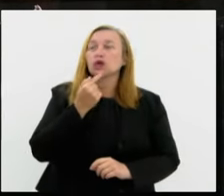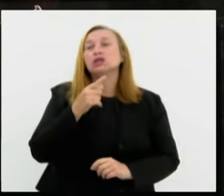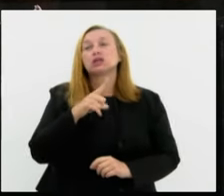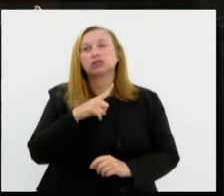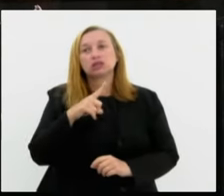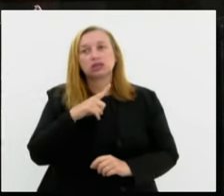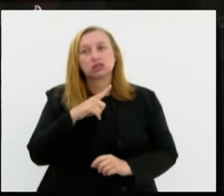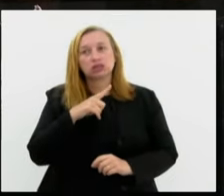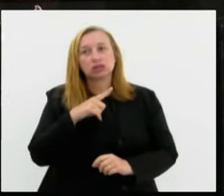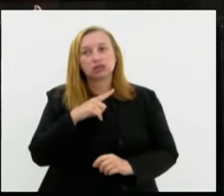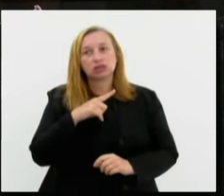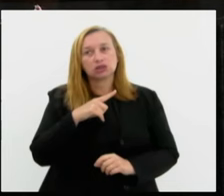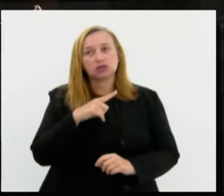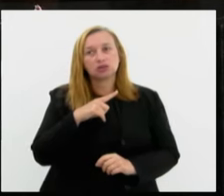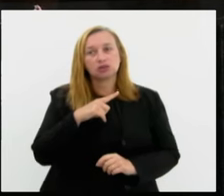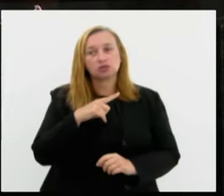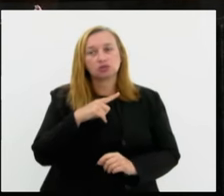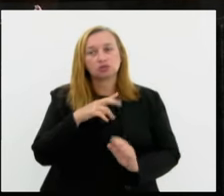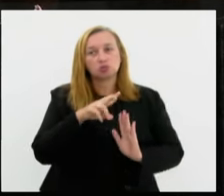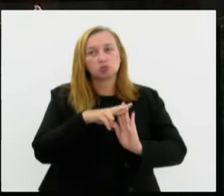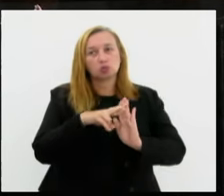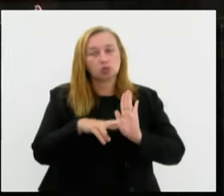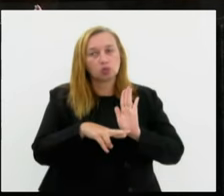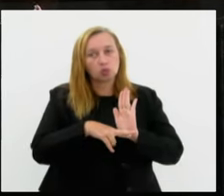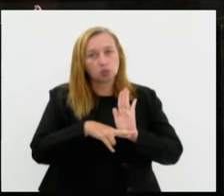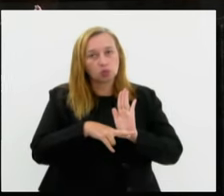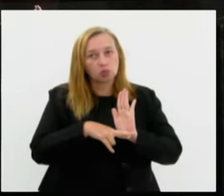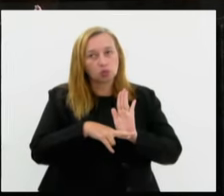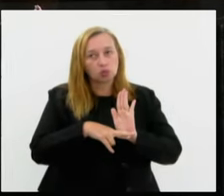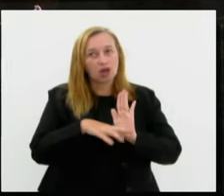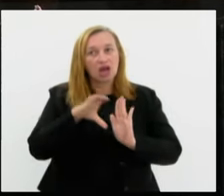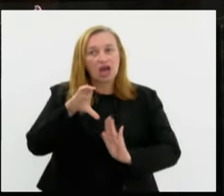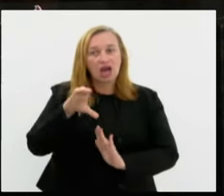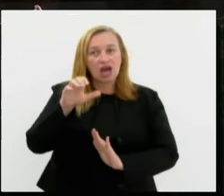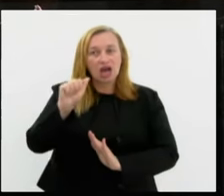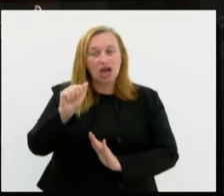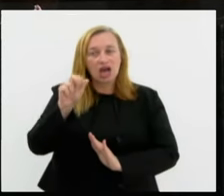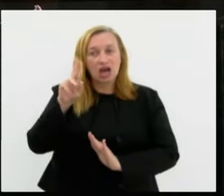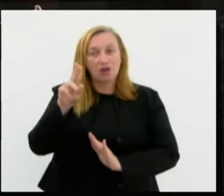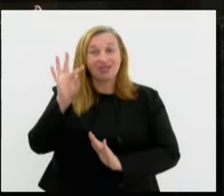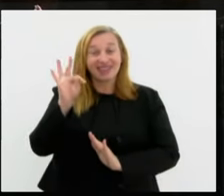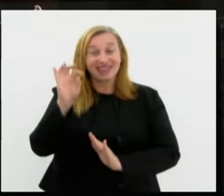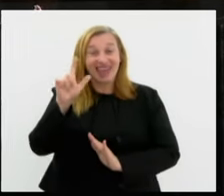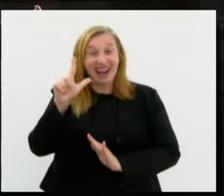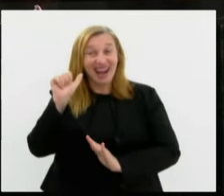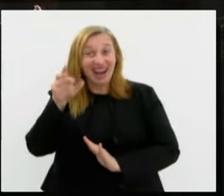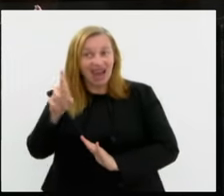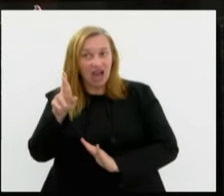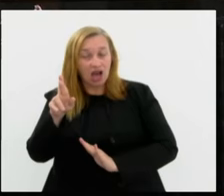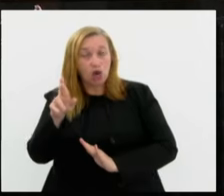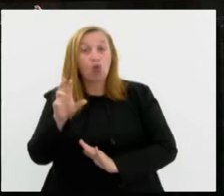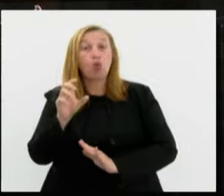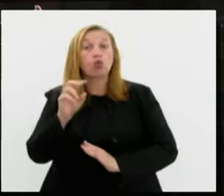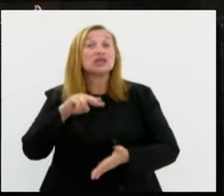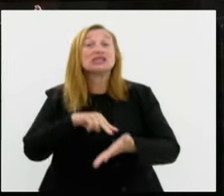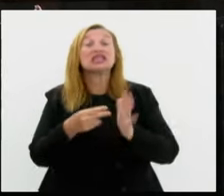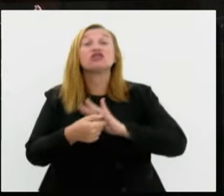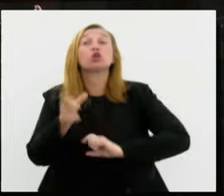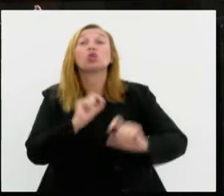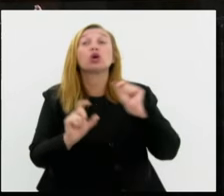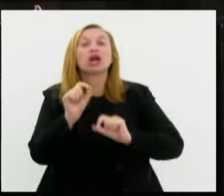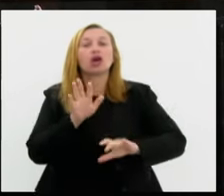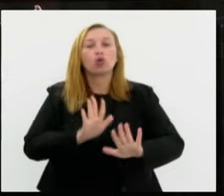medida cautelar. O que é cautelar? Cautela. Cuidado.